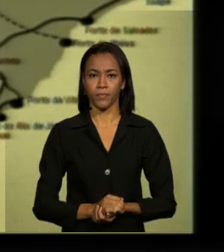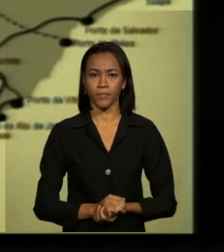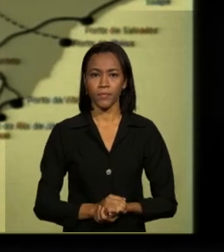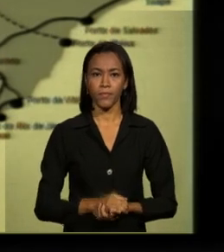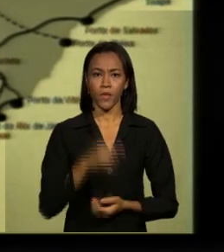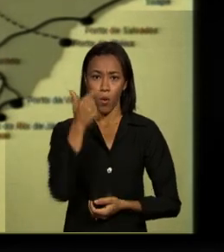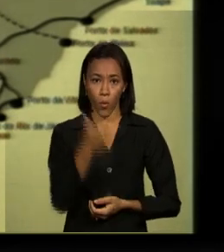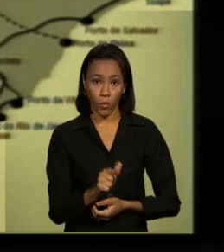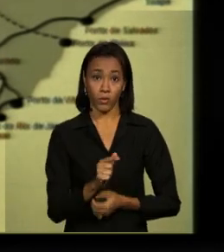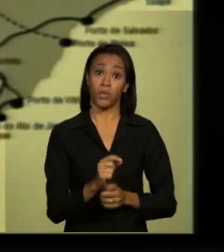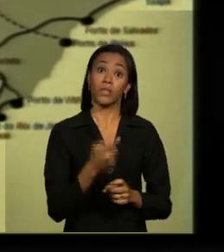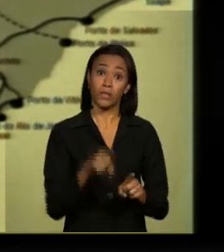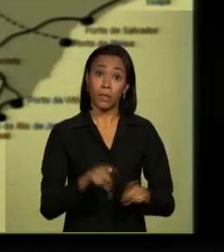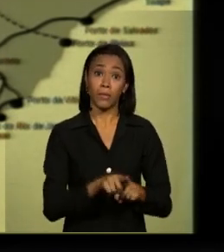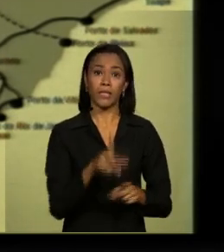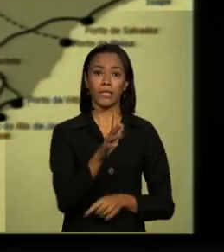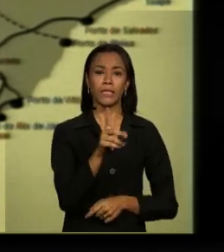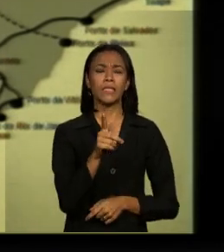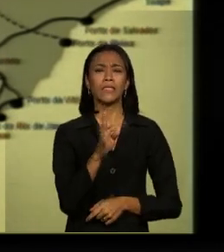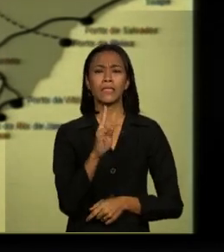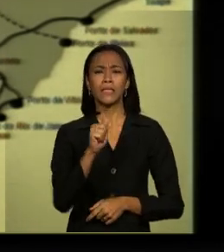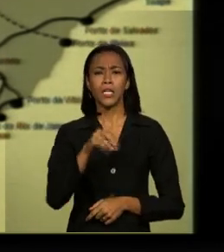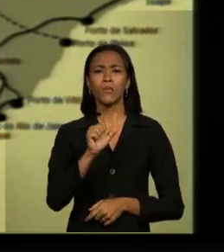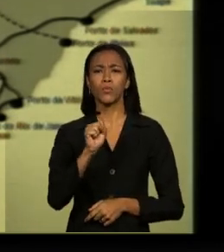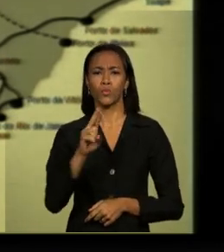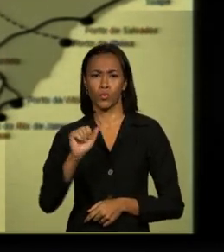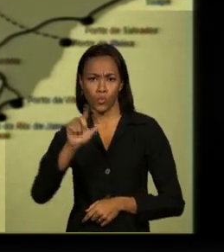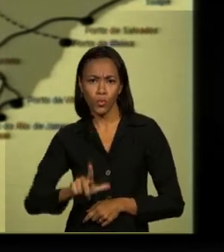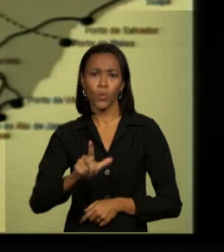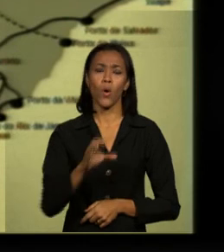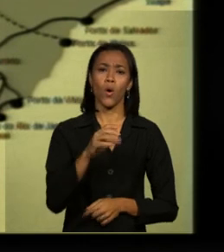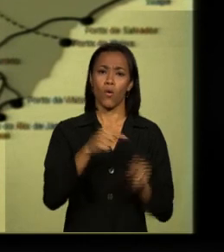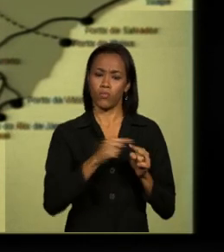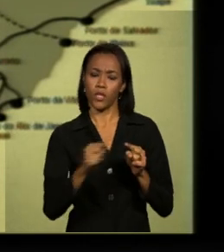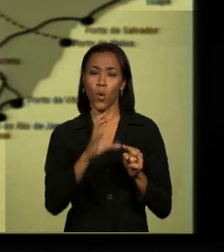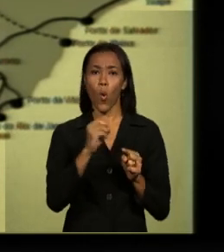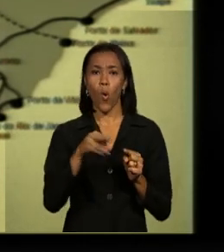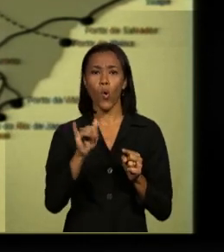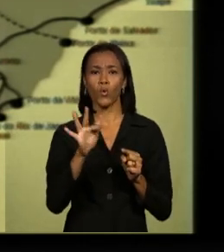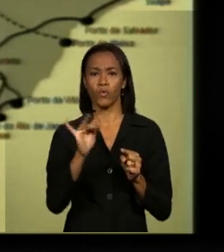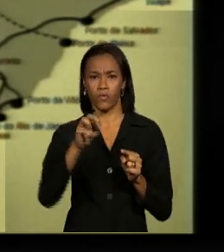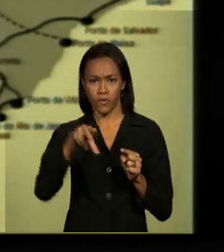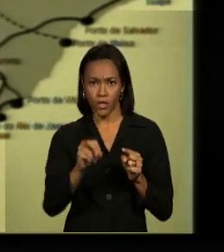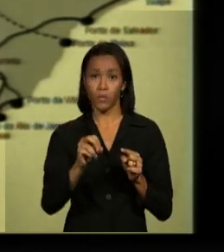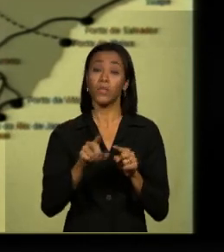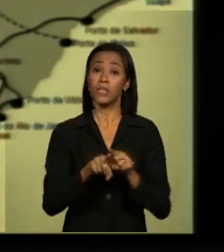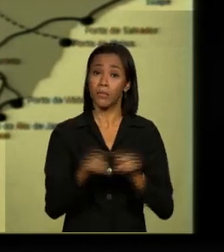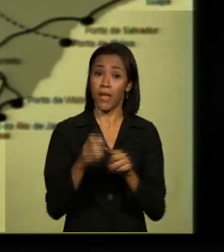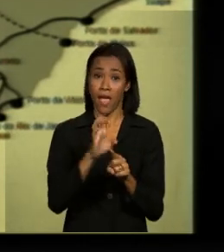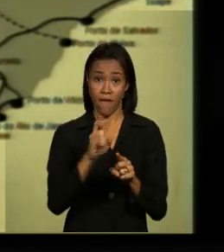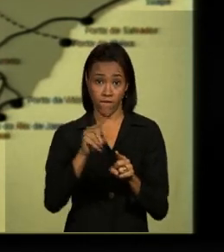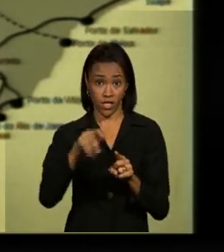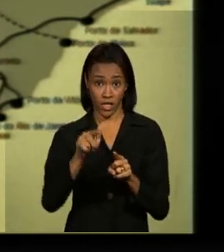e o ferroanel de São Paulo tramo Sul o trecho entre ouro fino e Evangelista de Souza